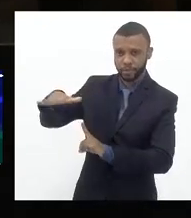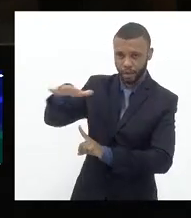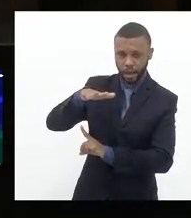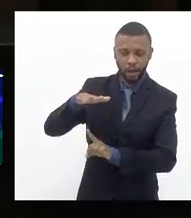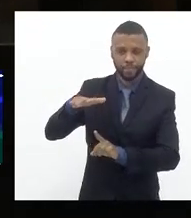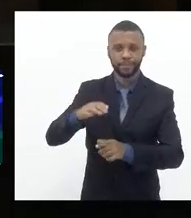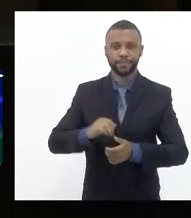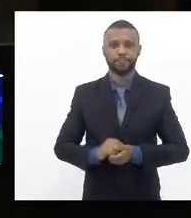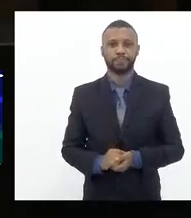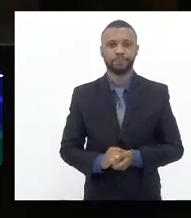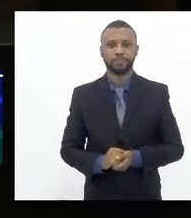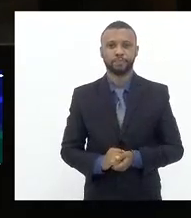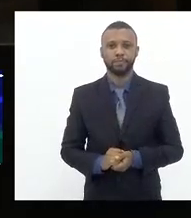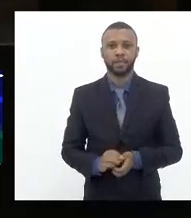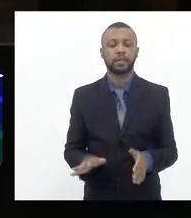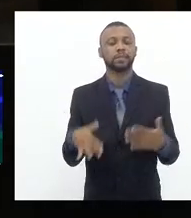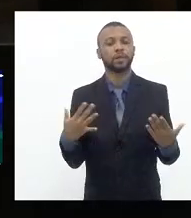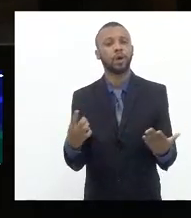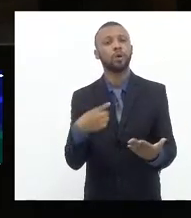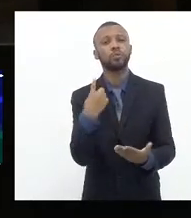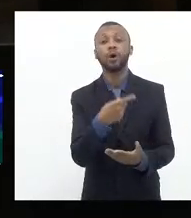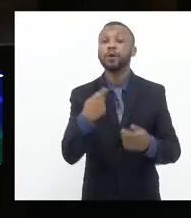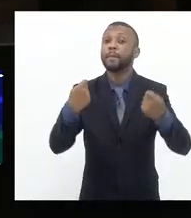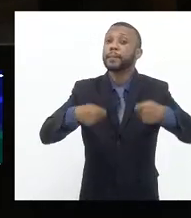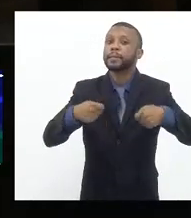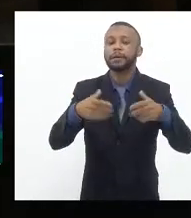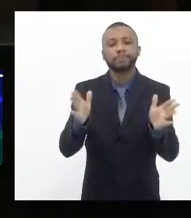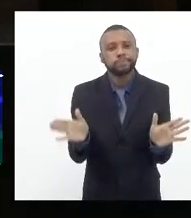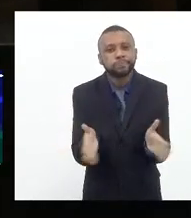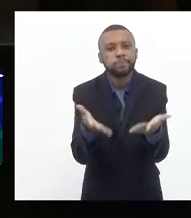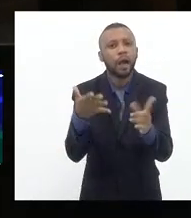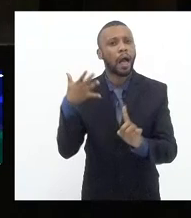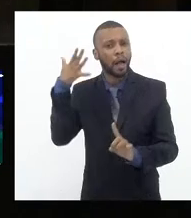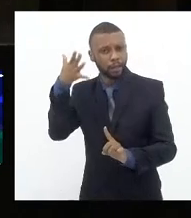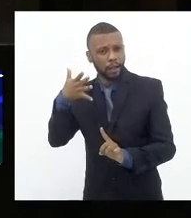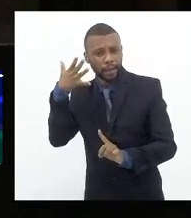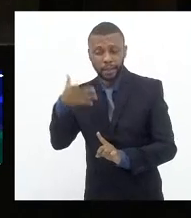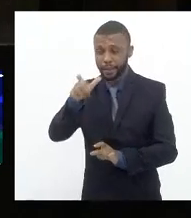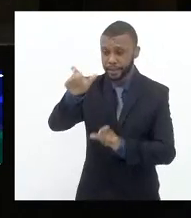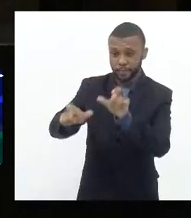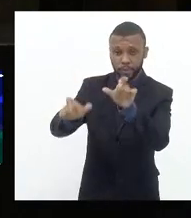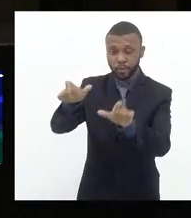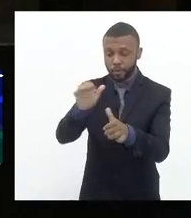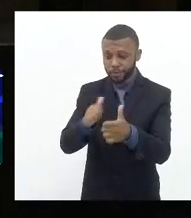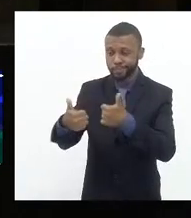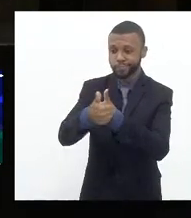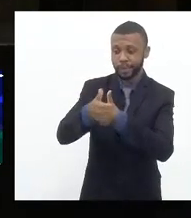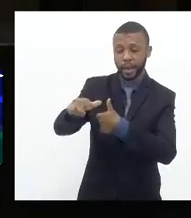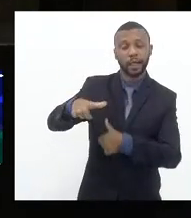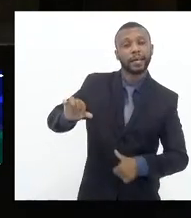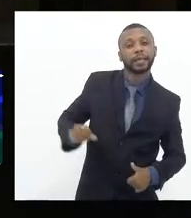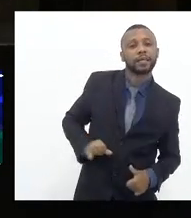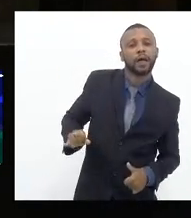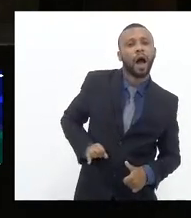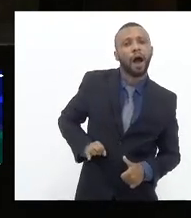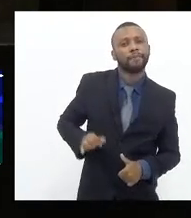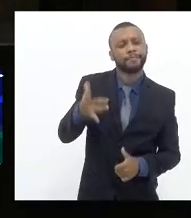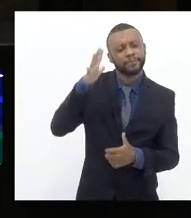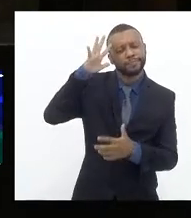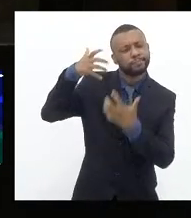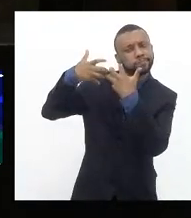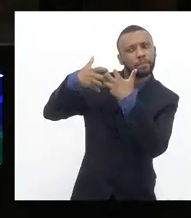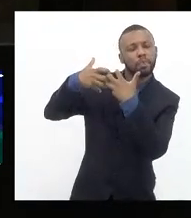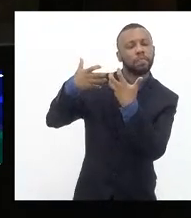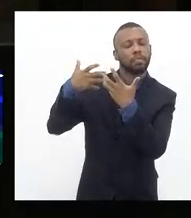preciso a gente encorajar a fala das pessoas que estão em sofrimento mental. Essa é, muitas